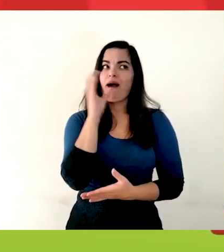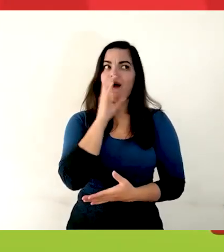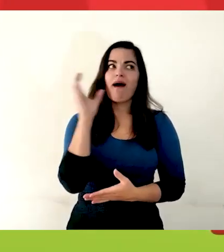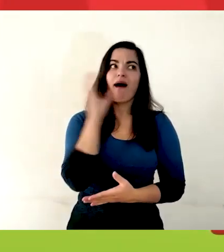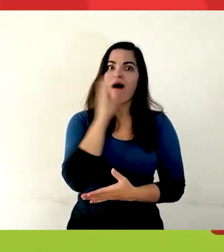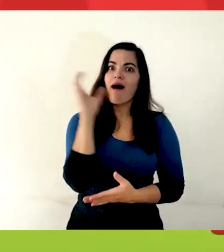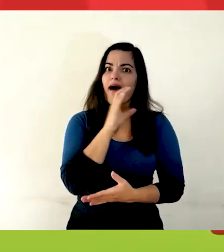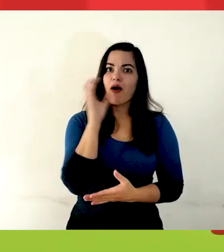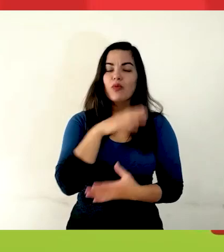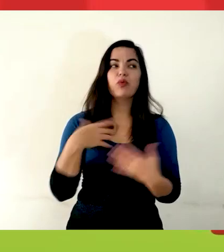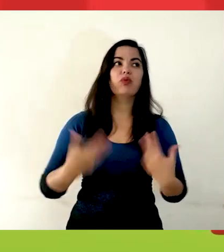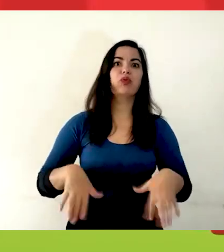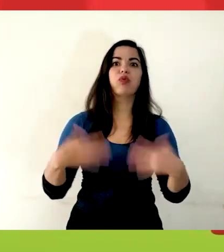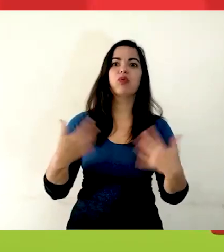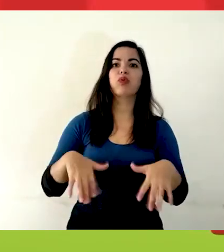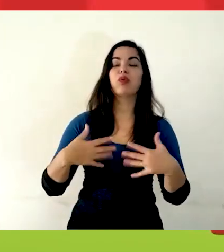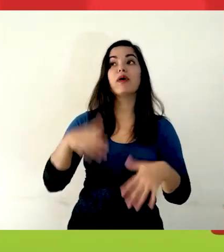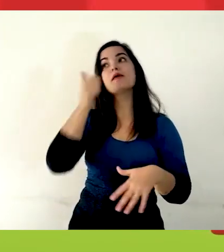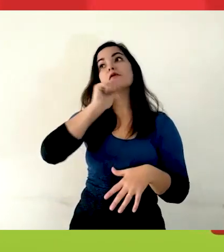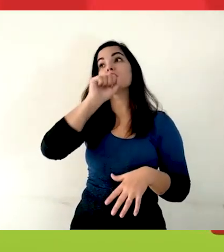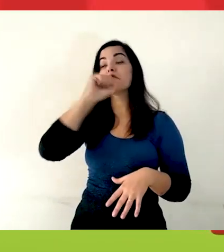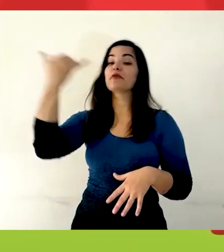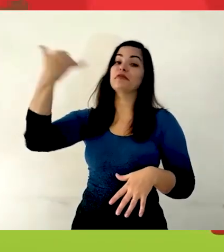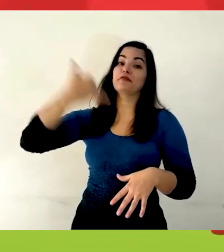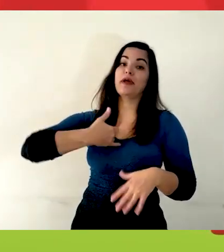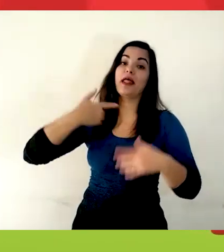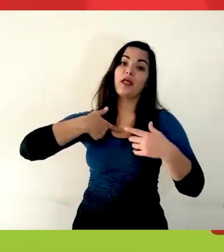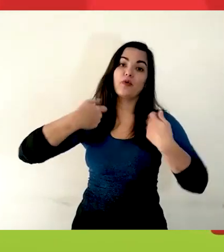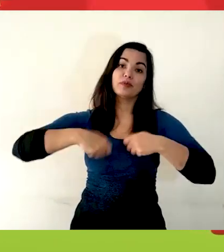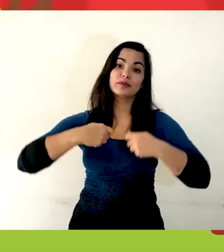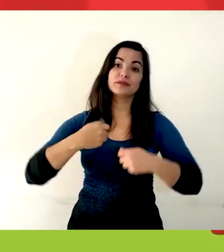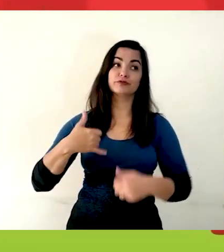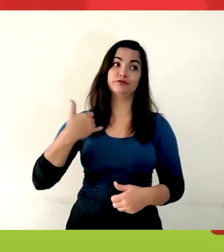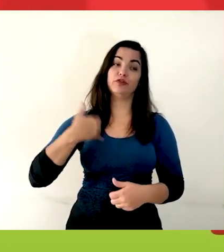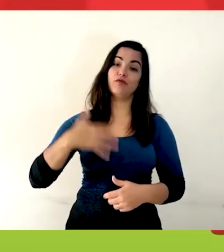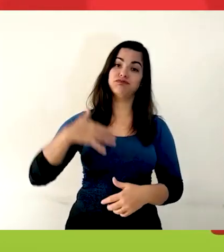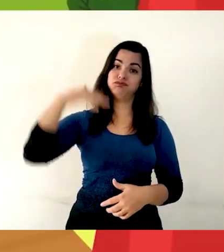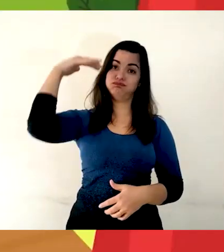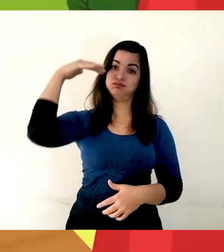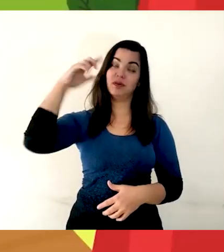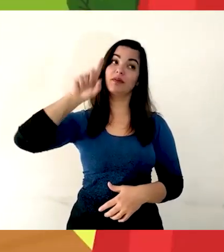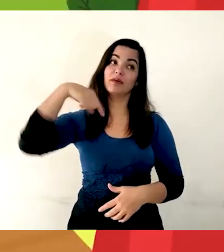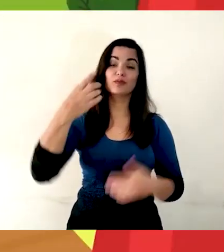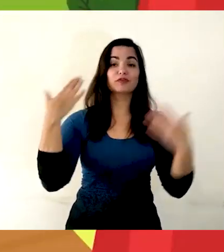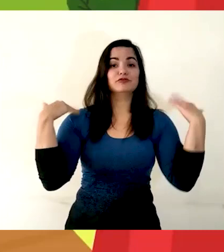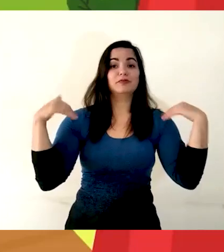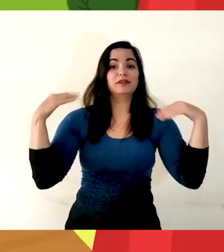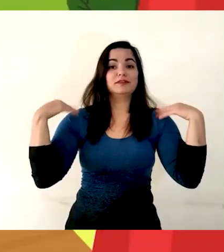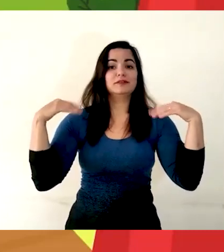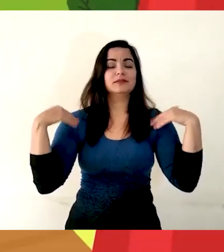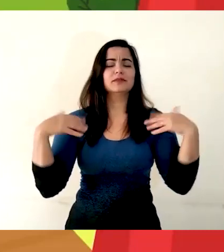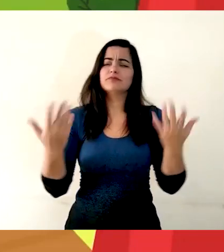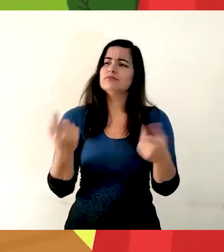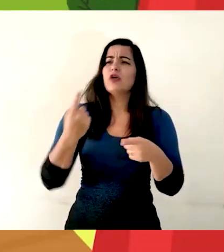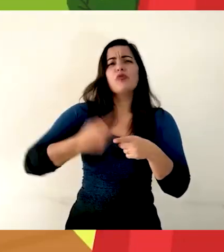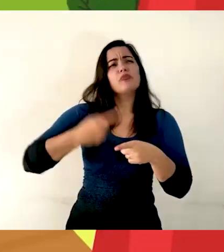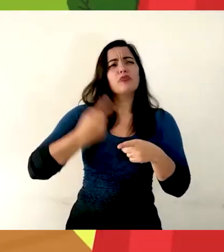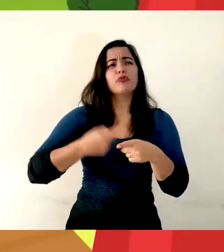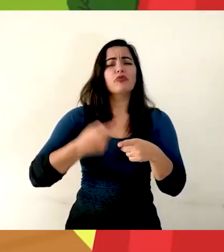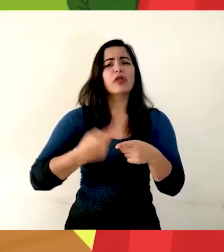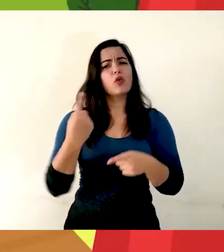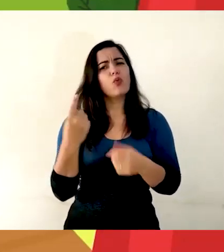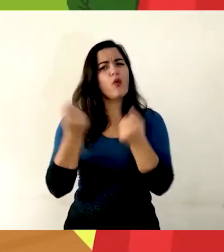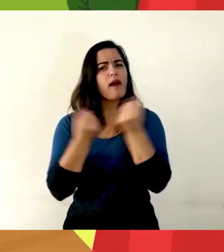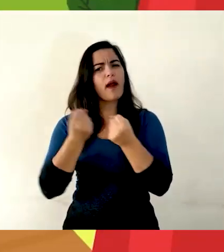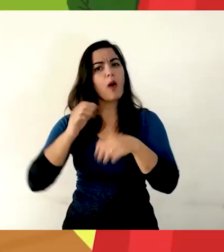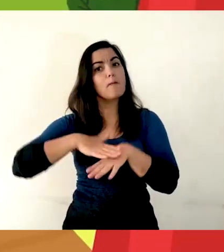que vocês já viram. Minha mãe disse que eu tenho que ficar mais velho pra poder passear nele. Por que será que um carro